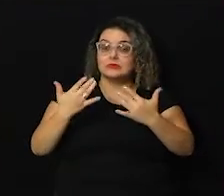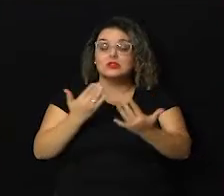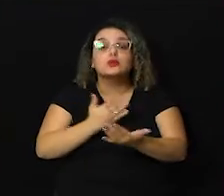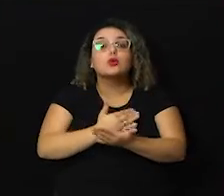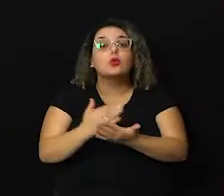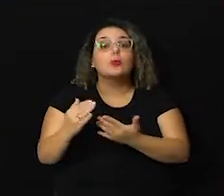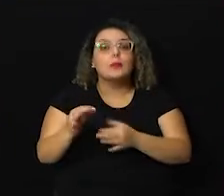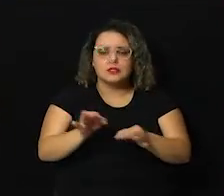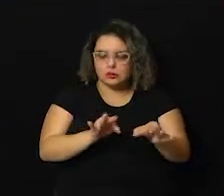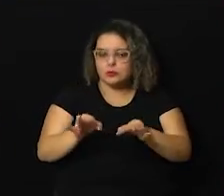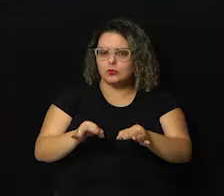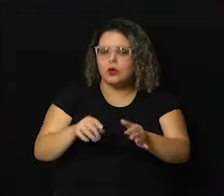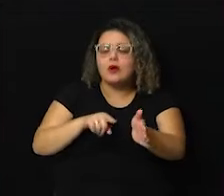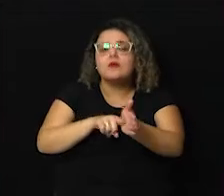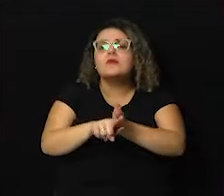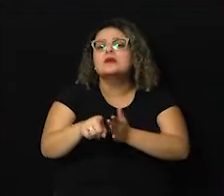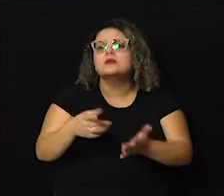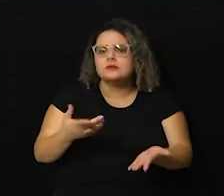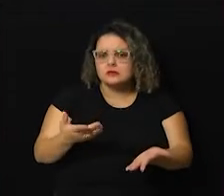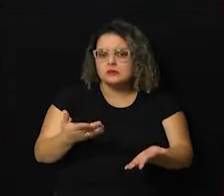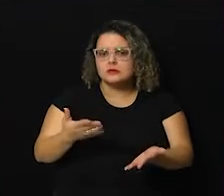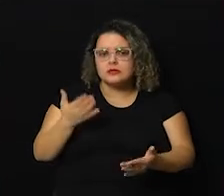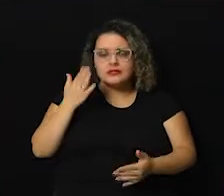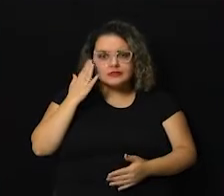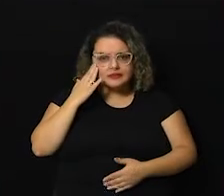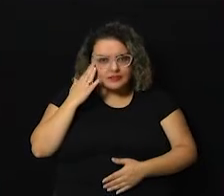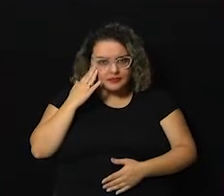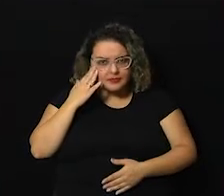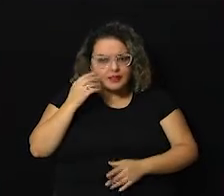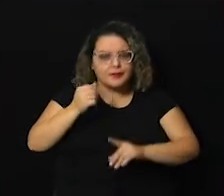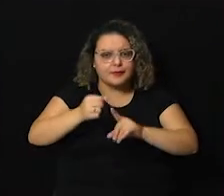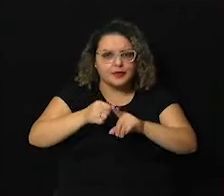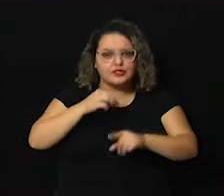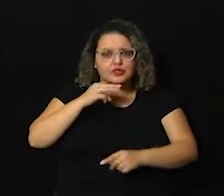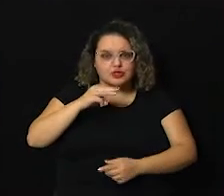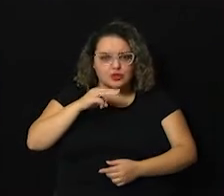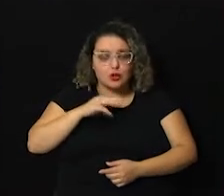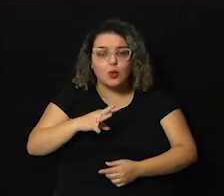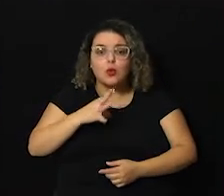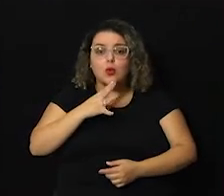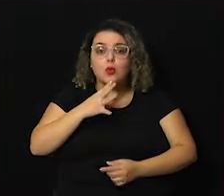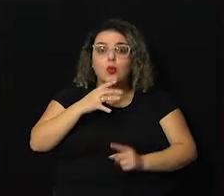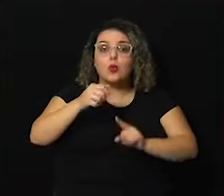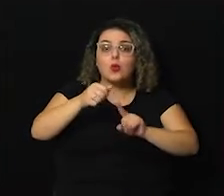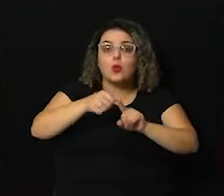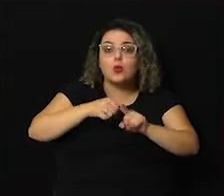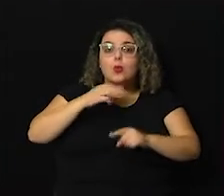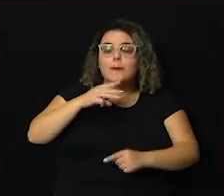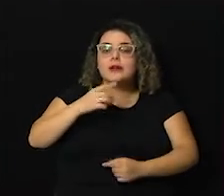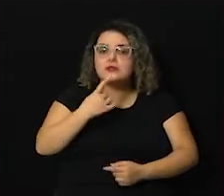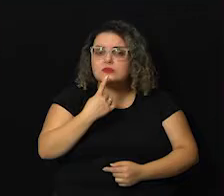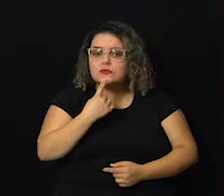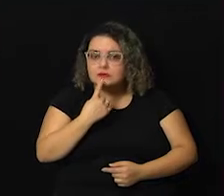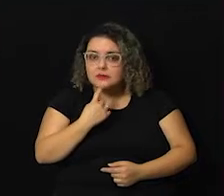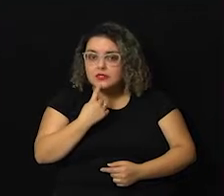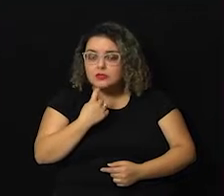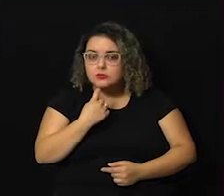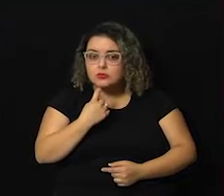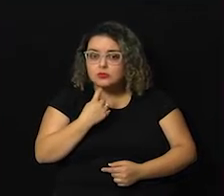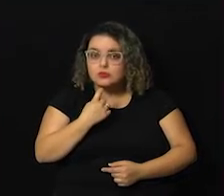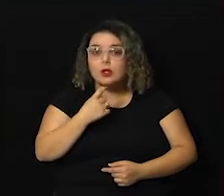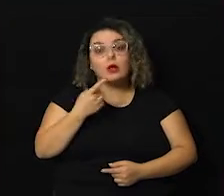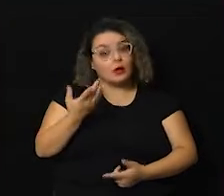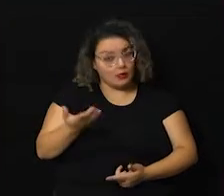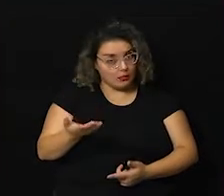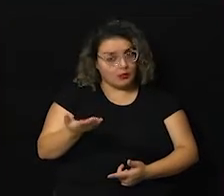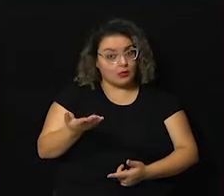começo este programa te fazendo uma pergunta. Sabia que março também é conhecido como o Março Vermelho? Pois é